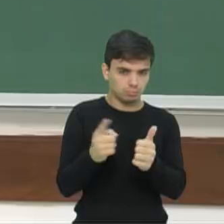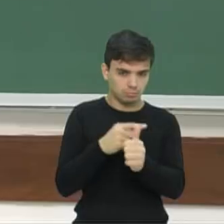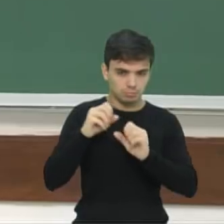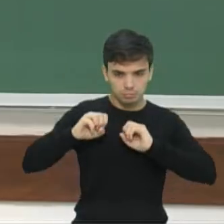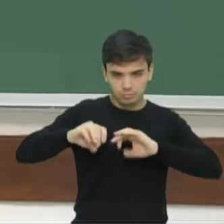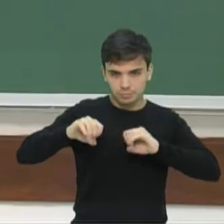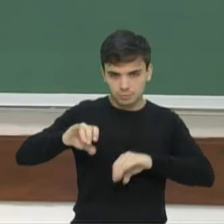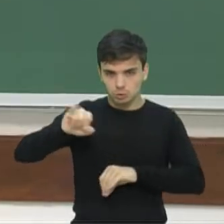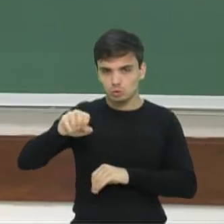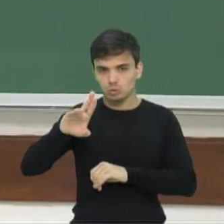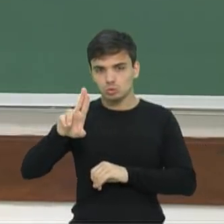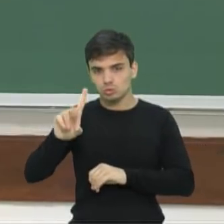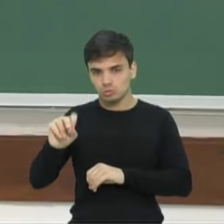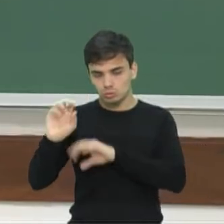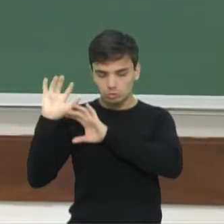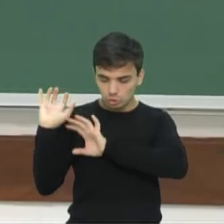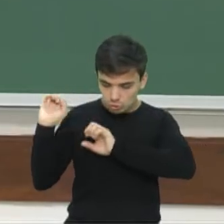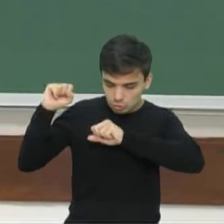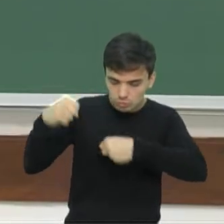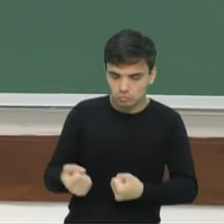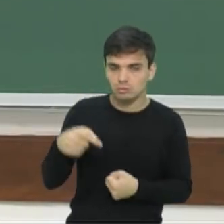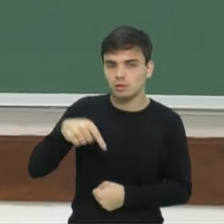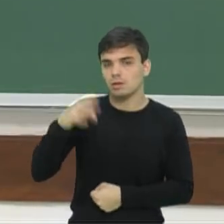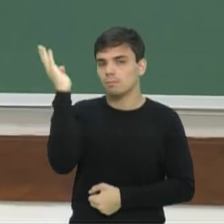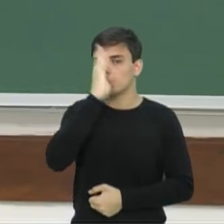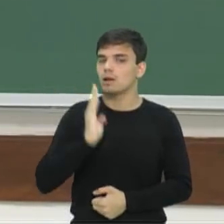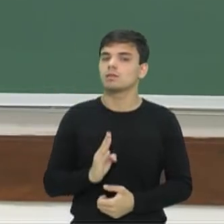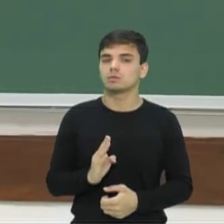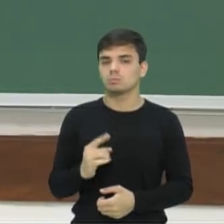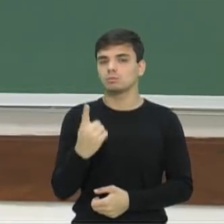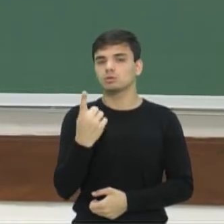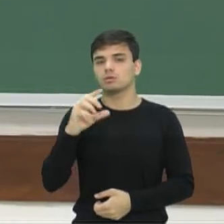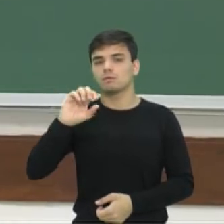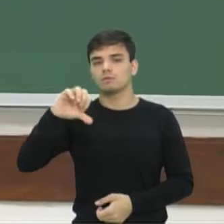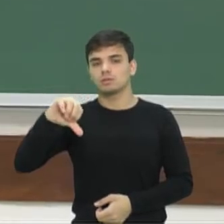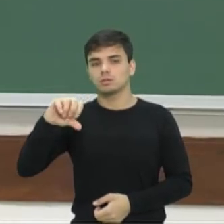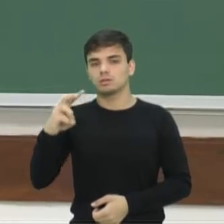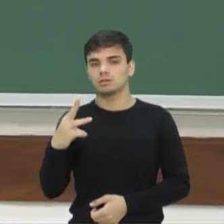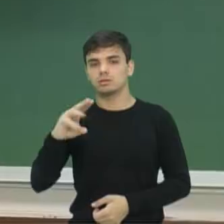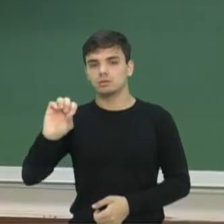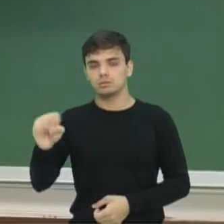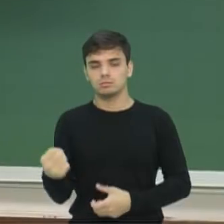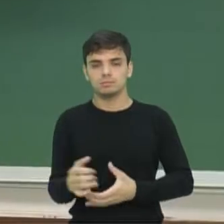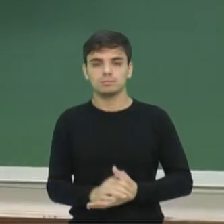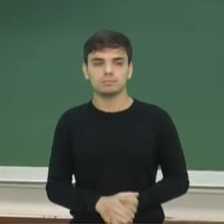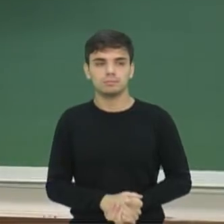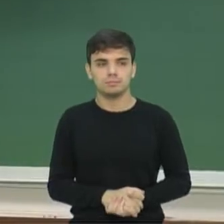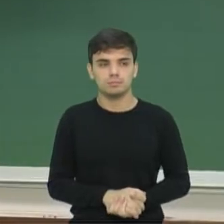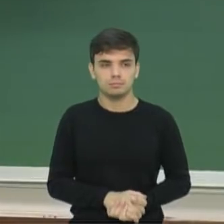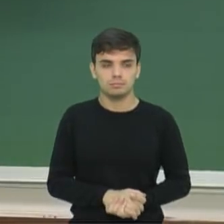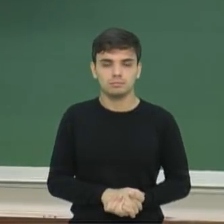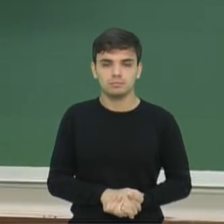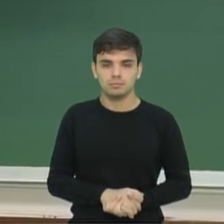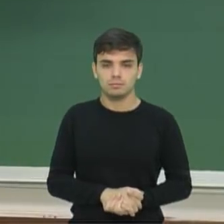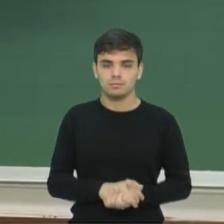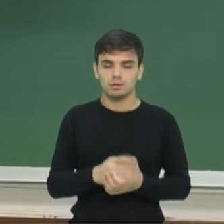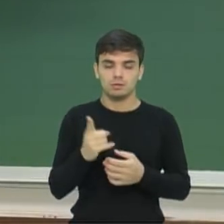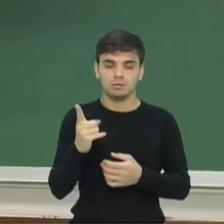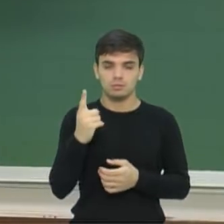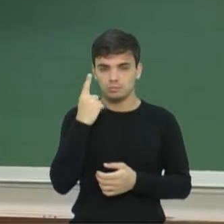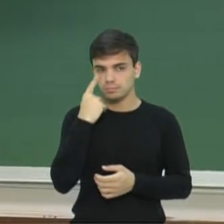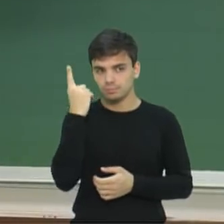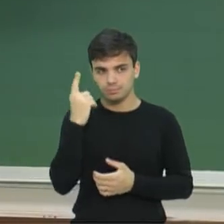no Brasil, né? Então está retratado aqui em 1938. E aqui estão os dois precursores do judô no